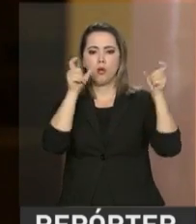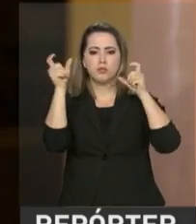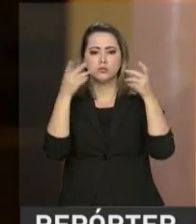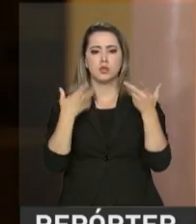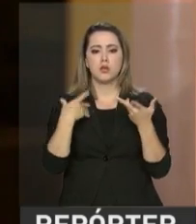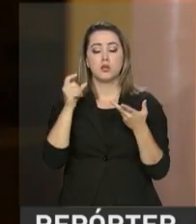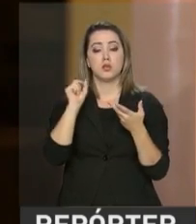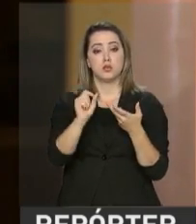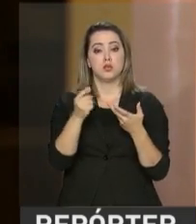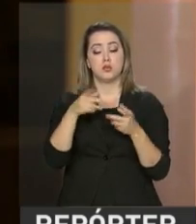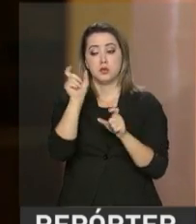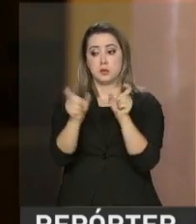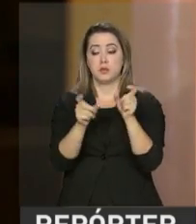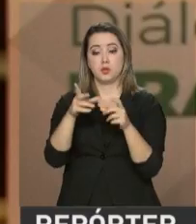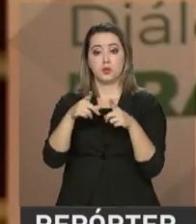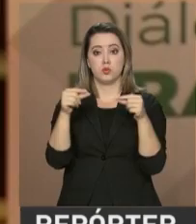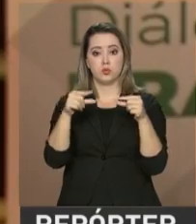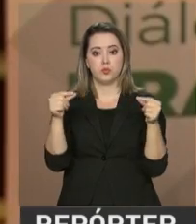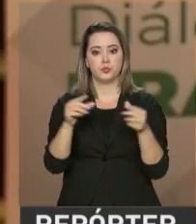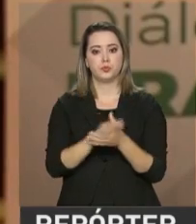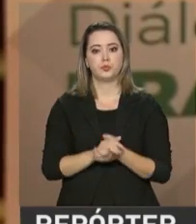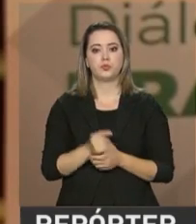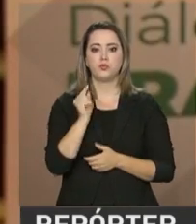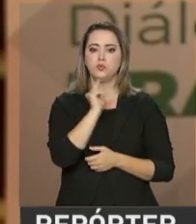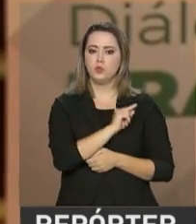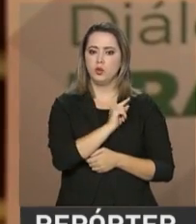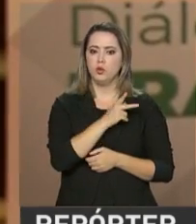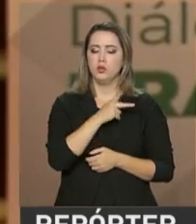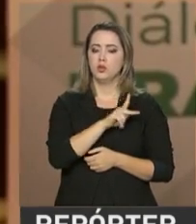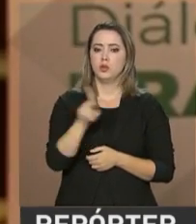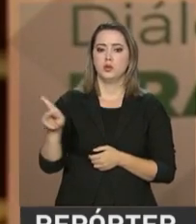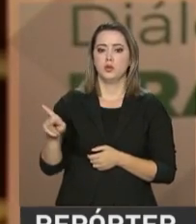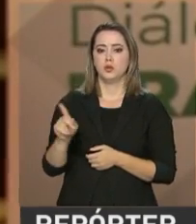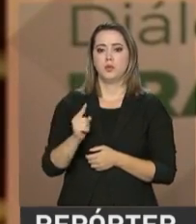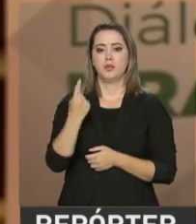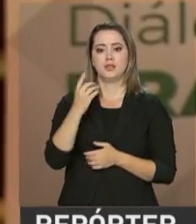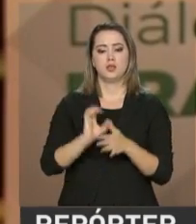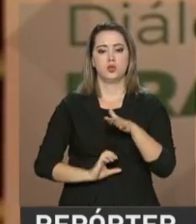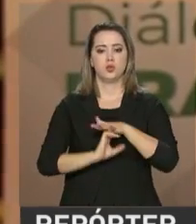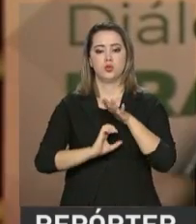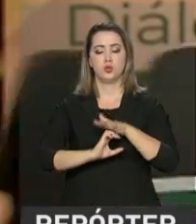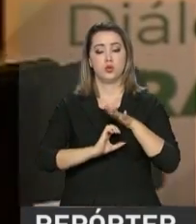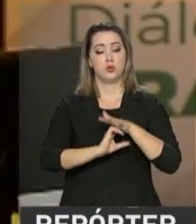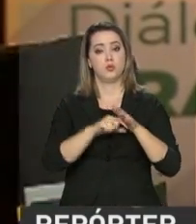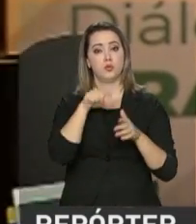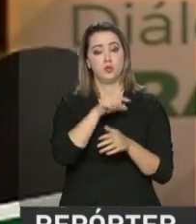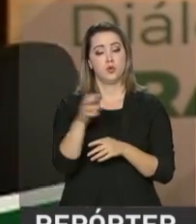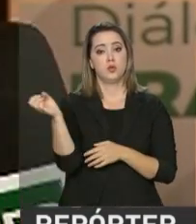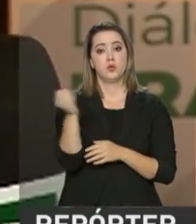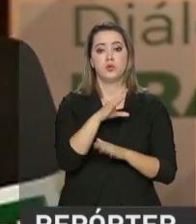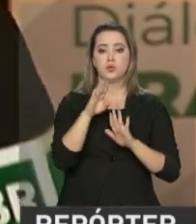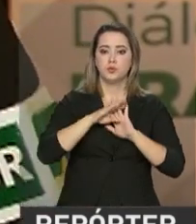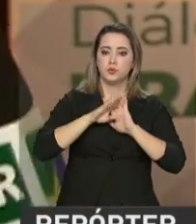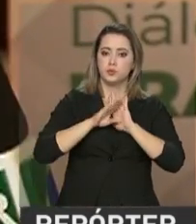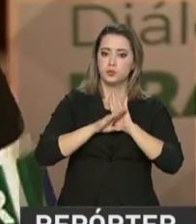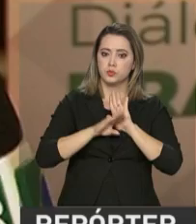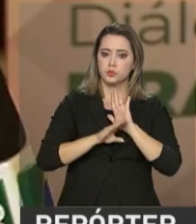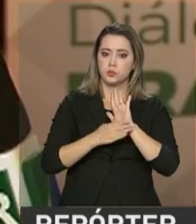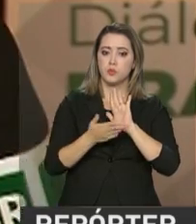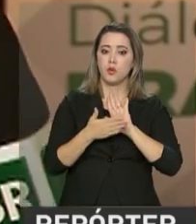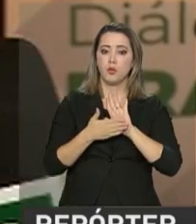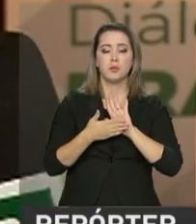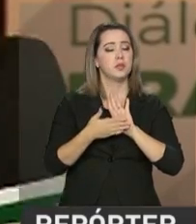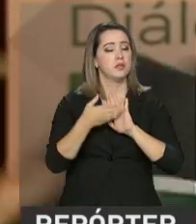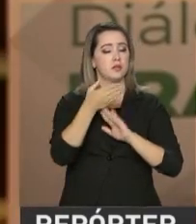de atenção dos investidores japoneses. Para Shinji Tsuchiya, presidente de uma multinacional japonesa, os novos projetos apresentados pelo